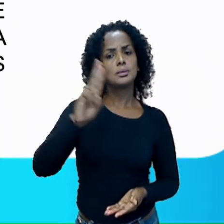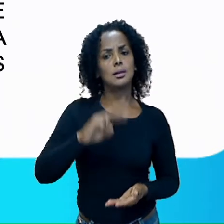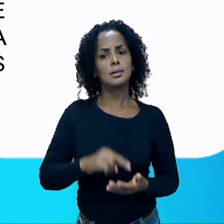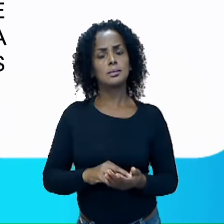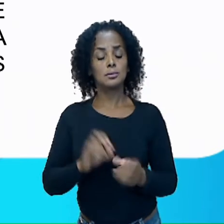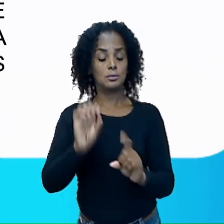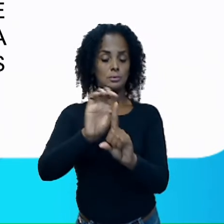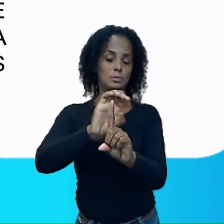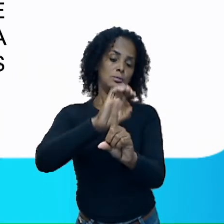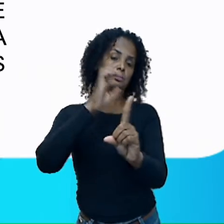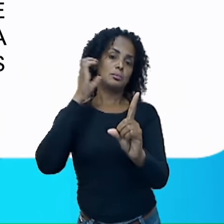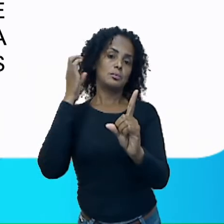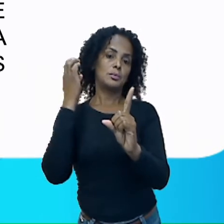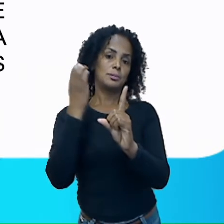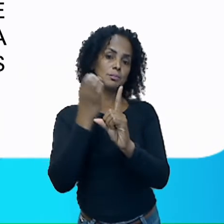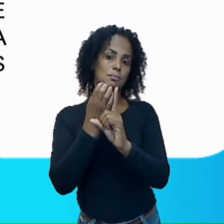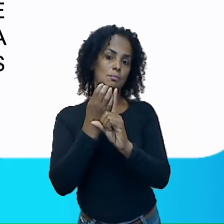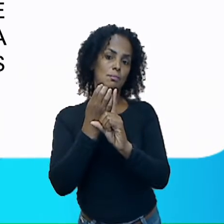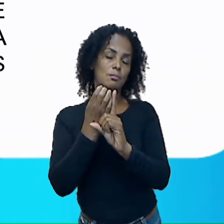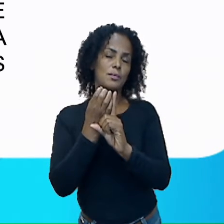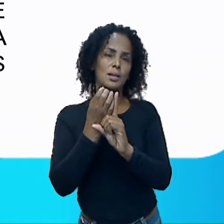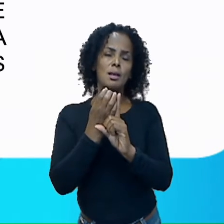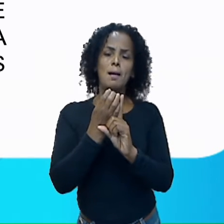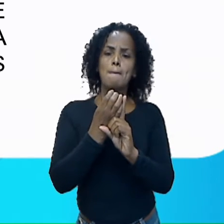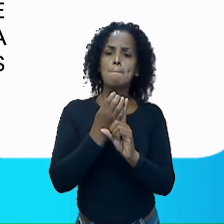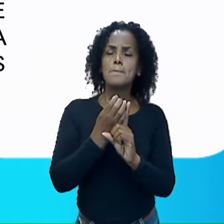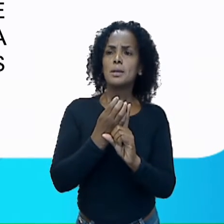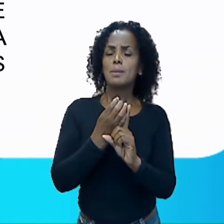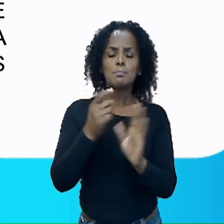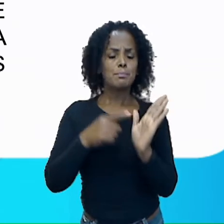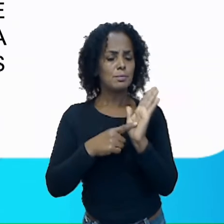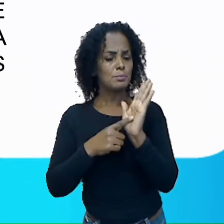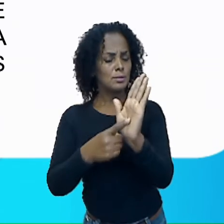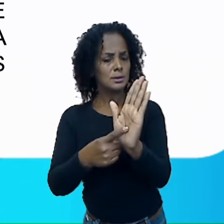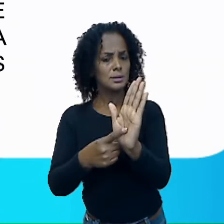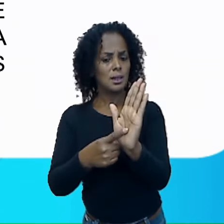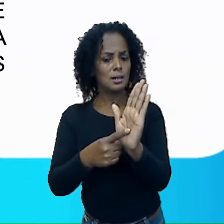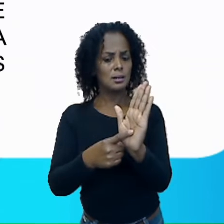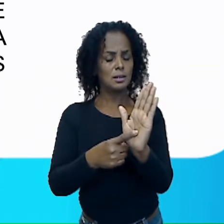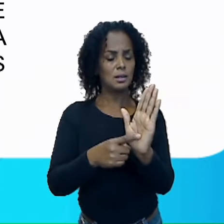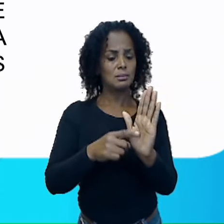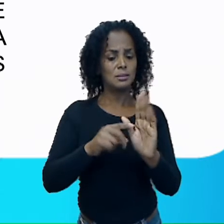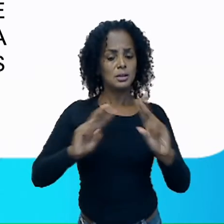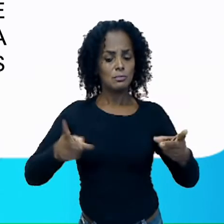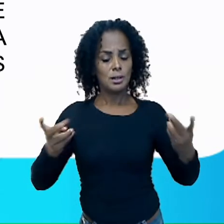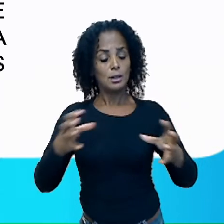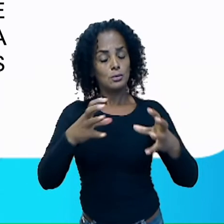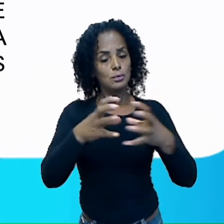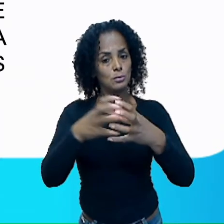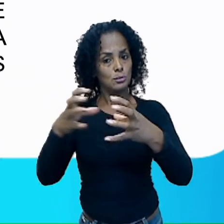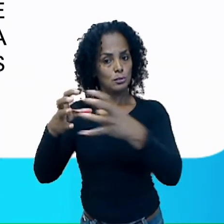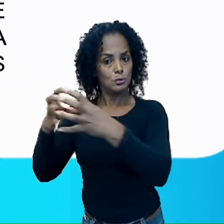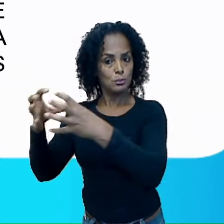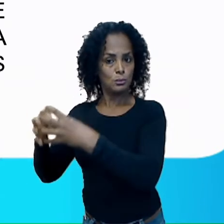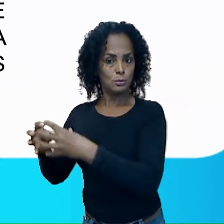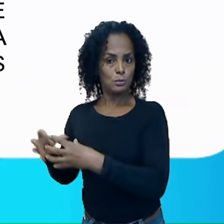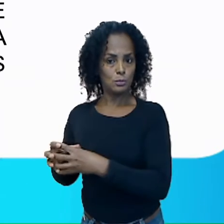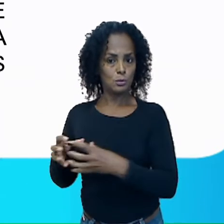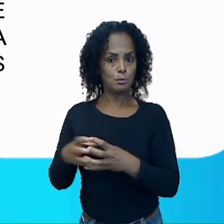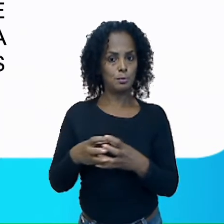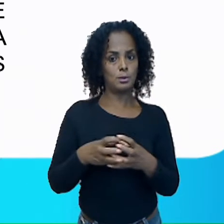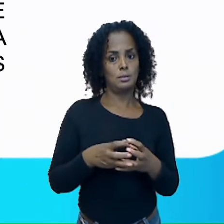os rituais e principalmente como uma forma de diferenciação dos grupos, identificando a